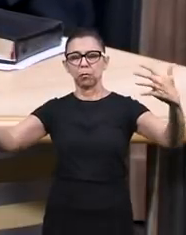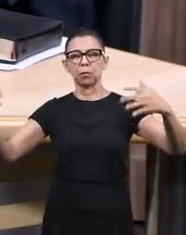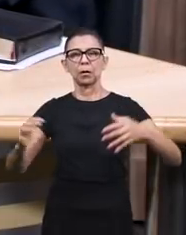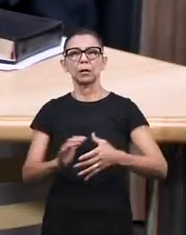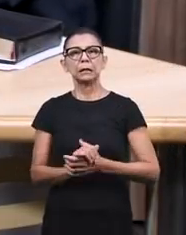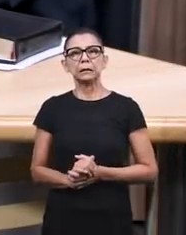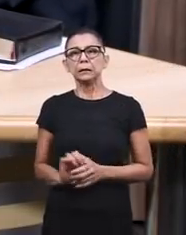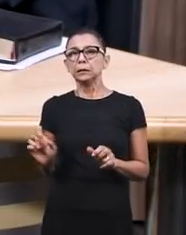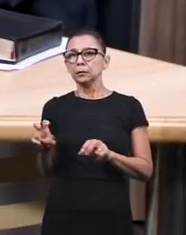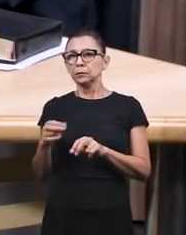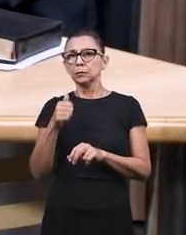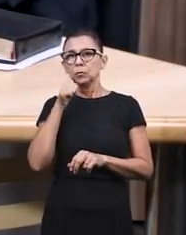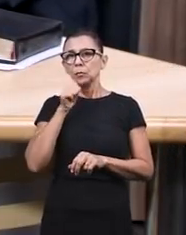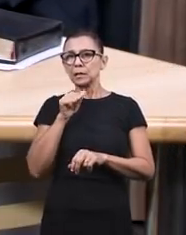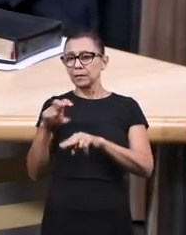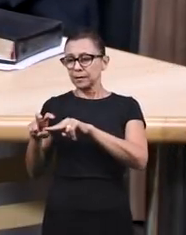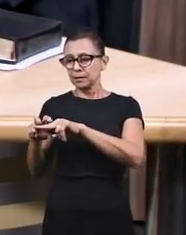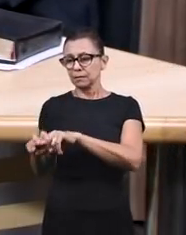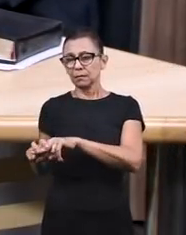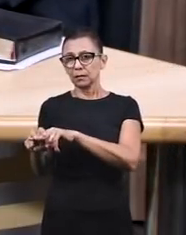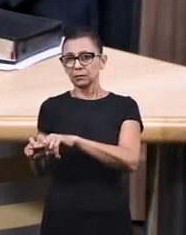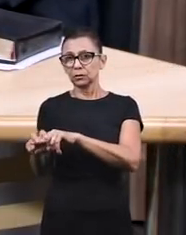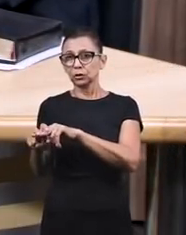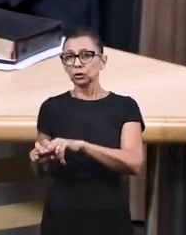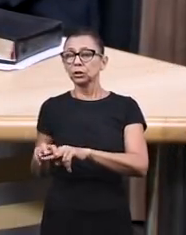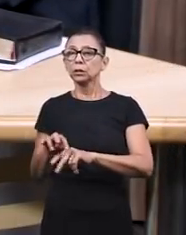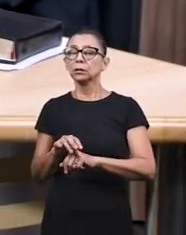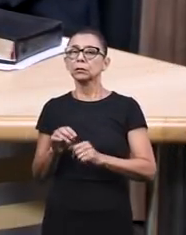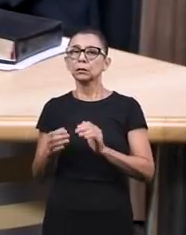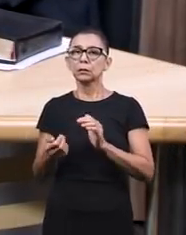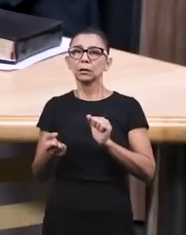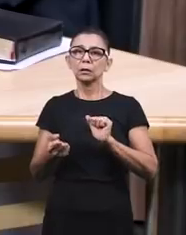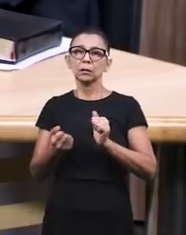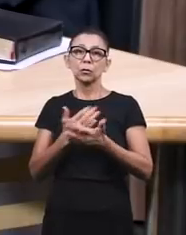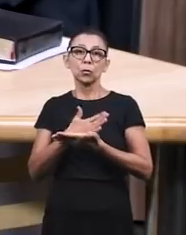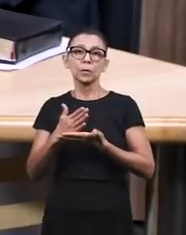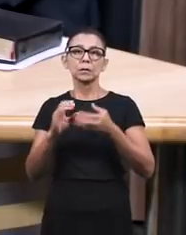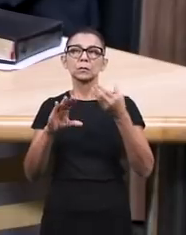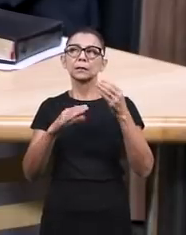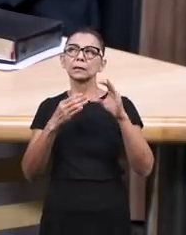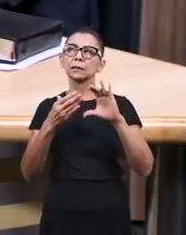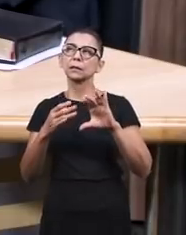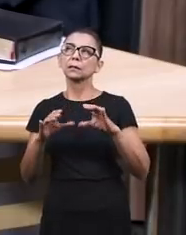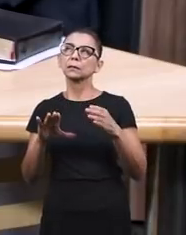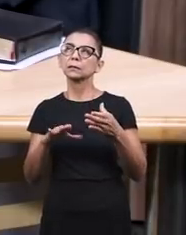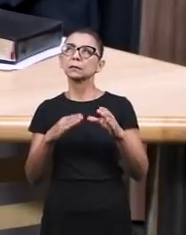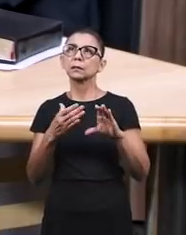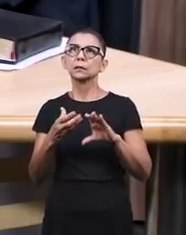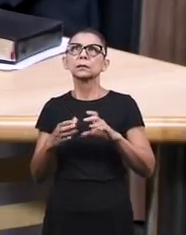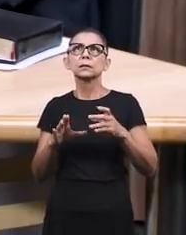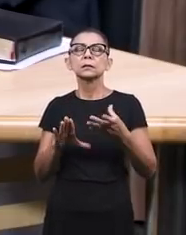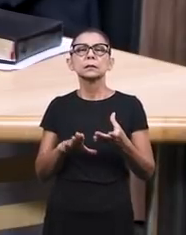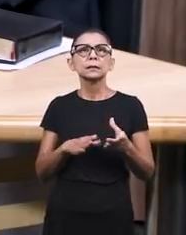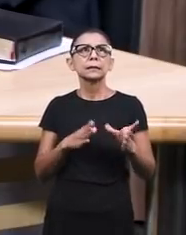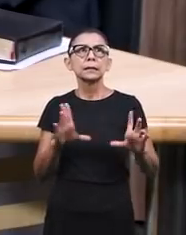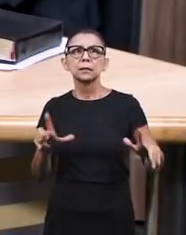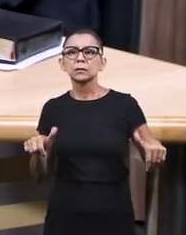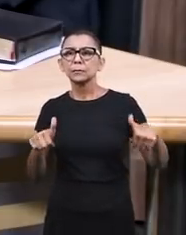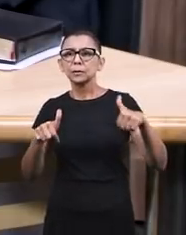sentadinha onde ela estava, e houve uma operação do Espírito Santo tão maravilhosa, ninguém sabe quem é a